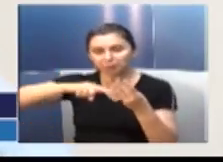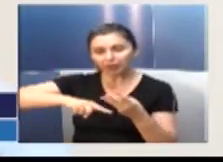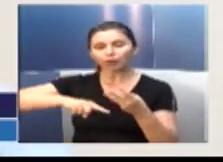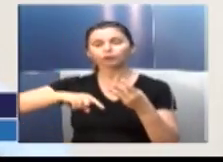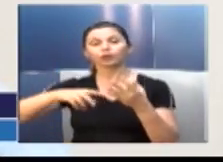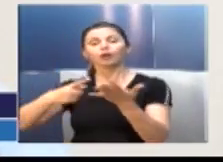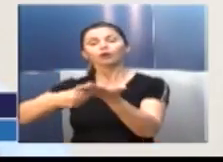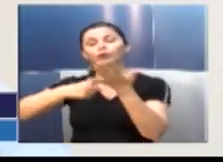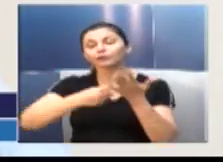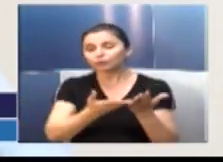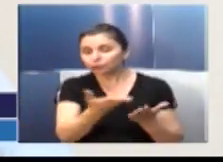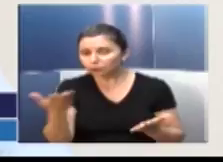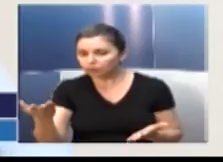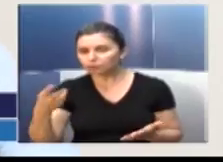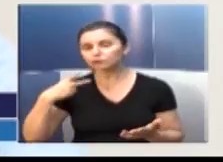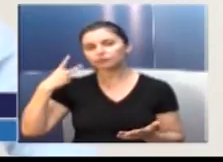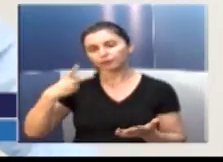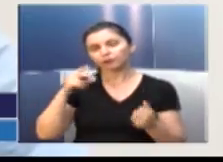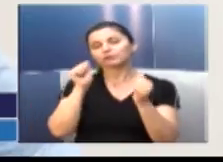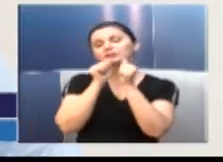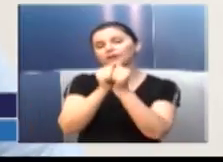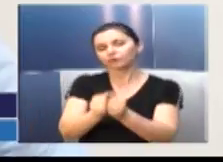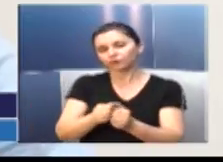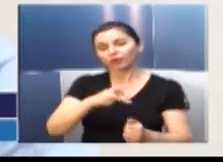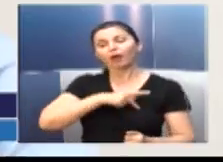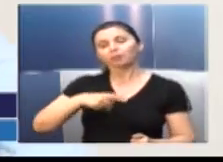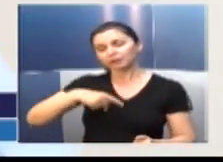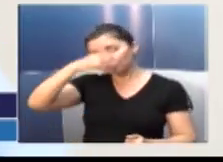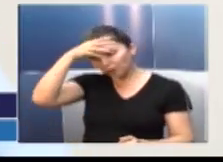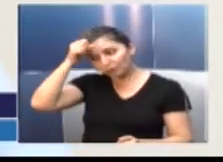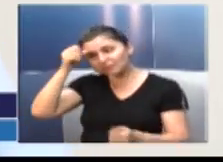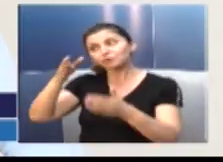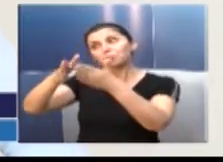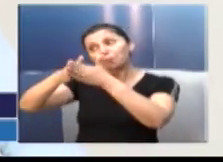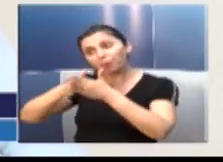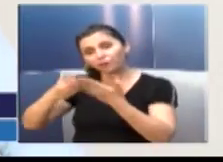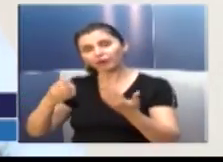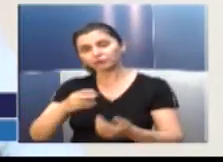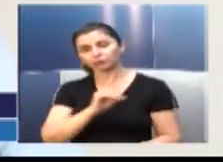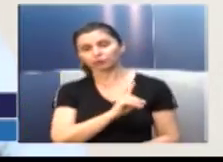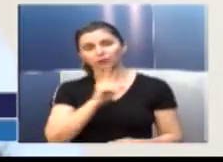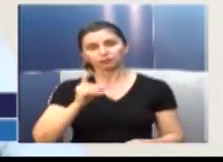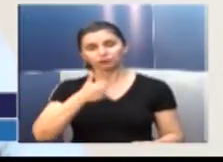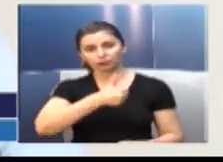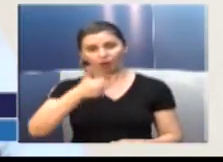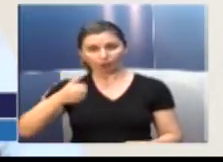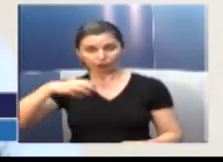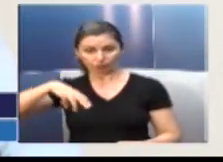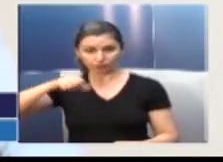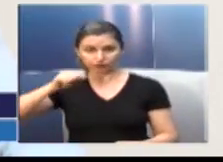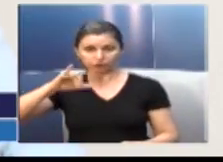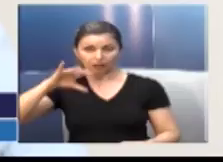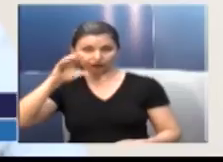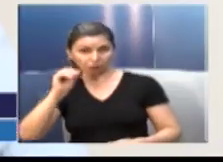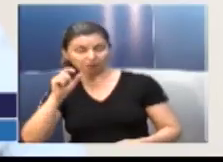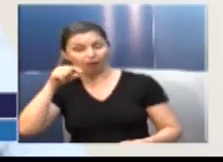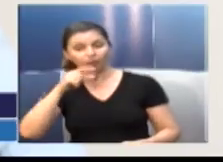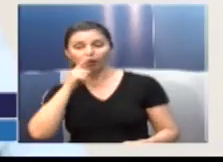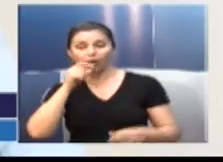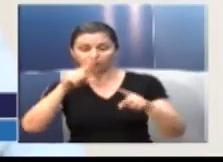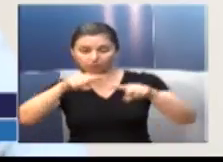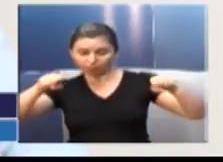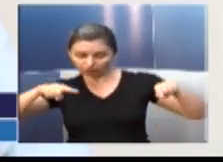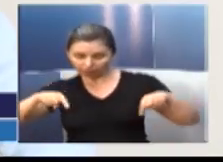convite para que todos os senhores possam estar ali conosco, pastor Alcides faz questão também, no dia 11 de maio, a partir das 18 horas, na Lagoa do Boa Vista, um